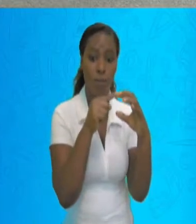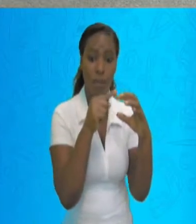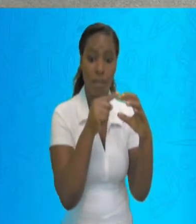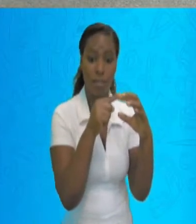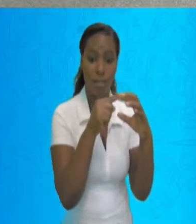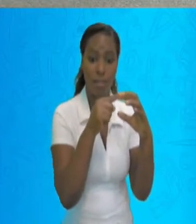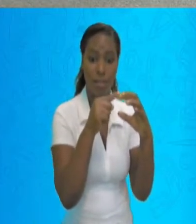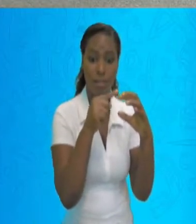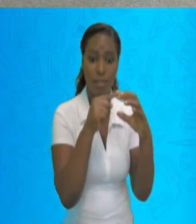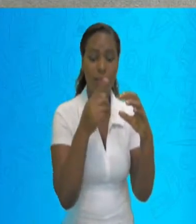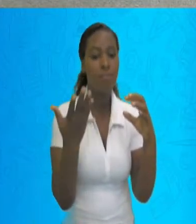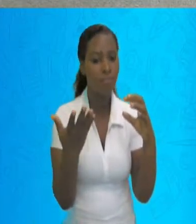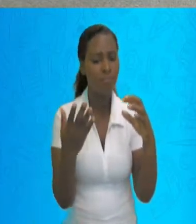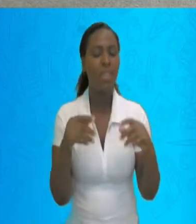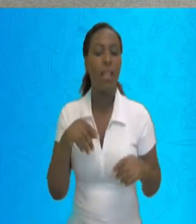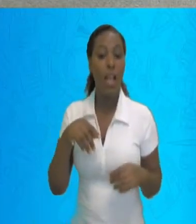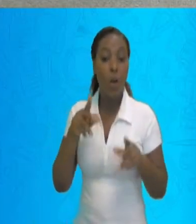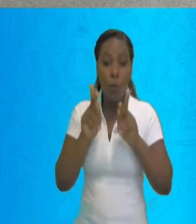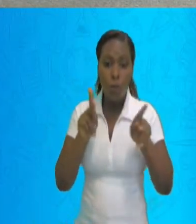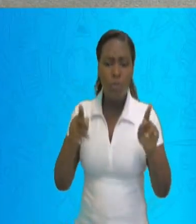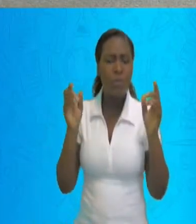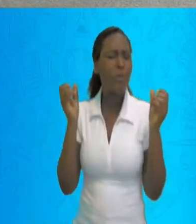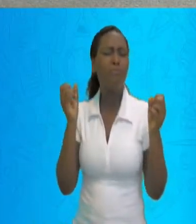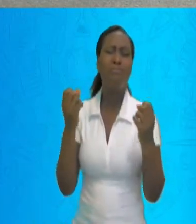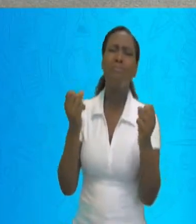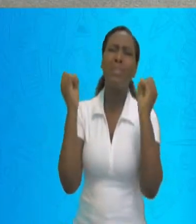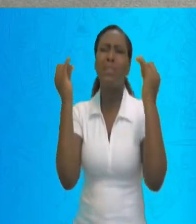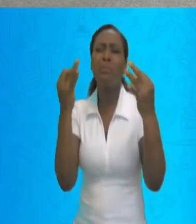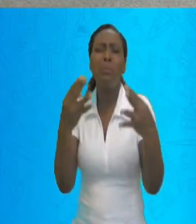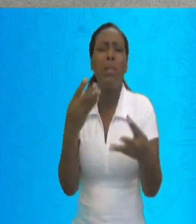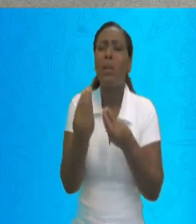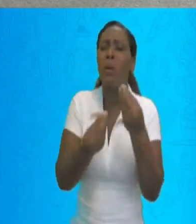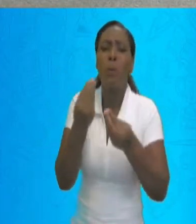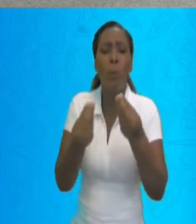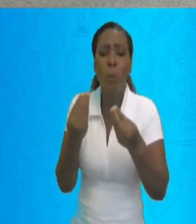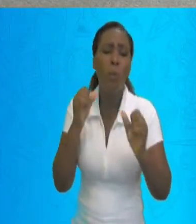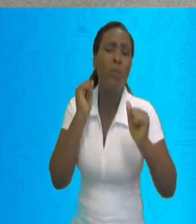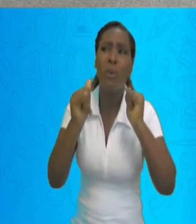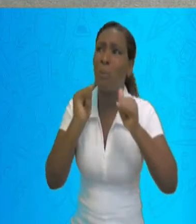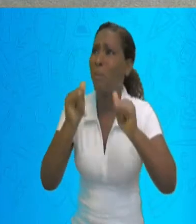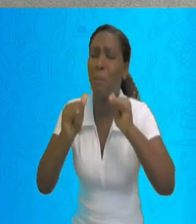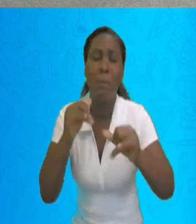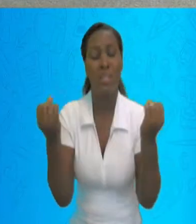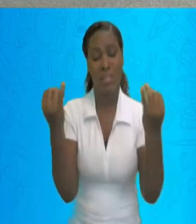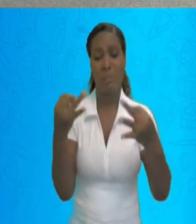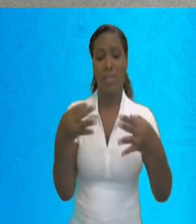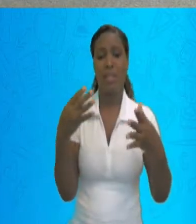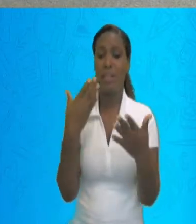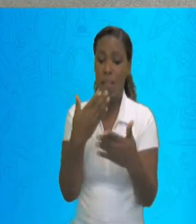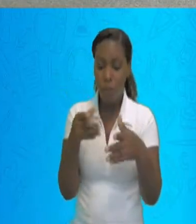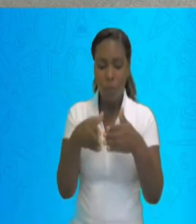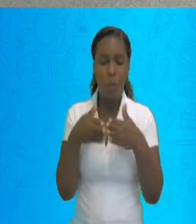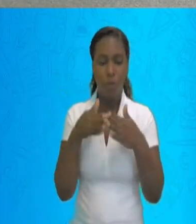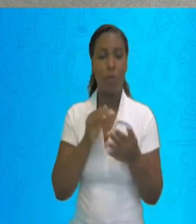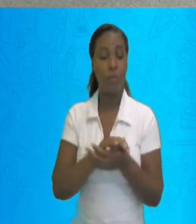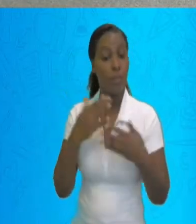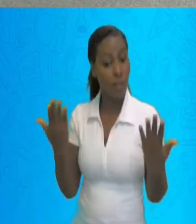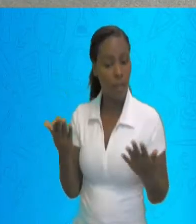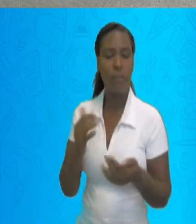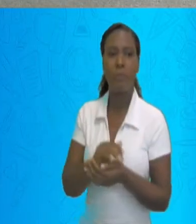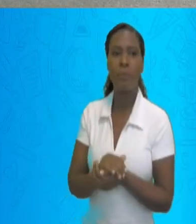aqui a mesma imagem, né, de forma mais transparente. Então vamos lá. O cone ele possui uma